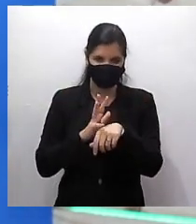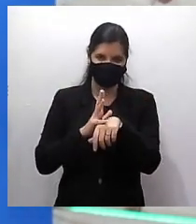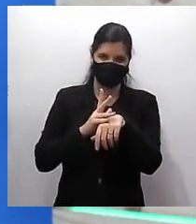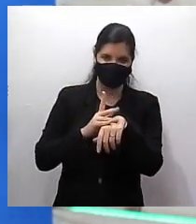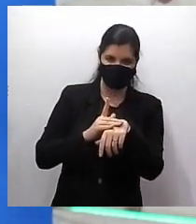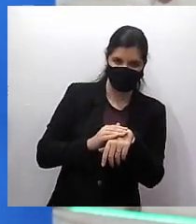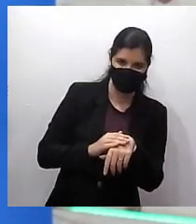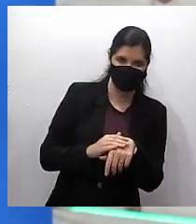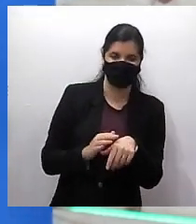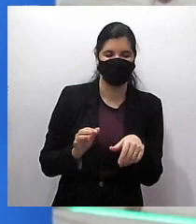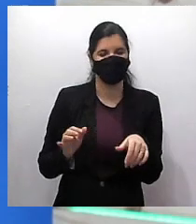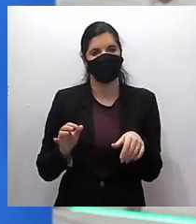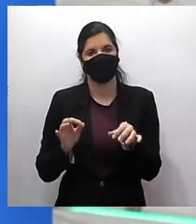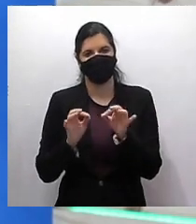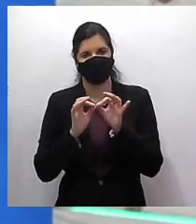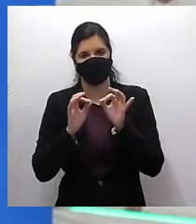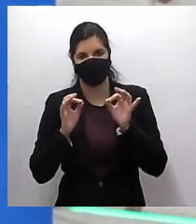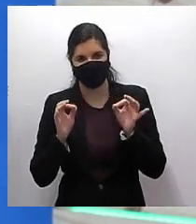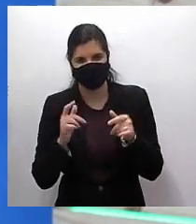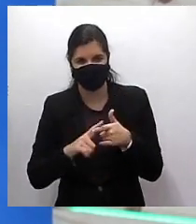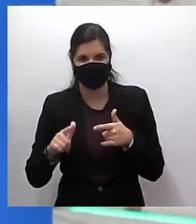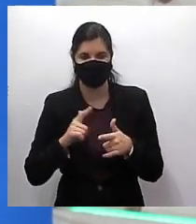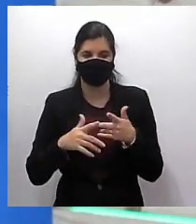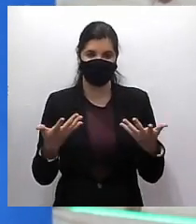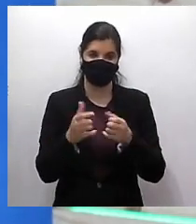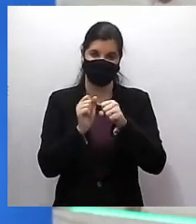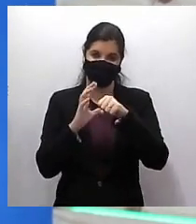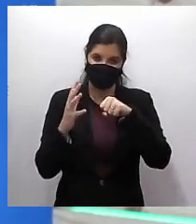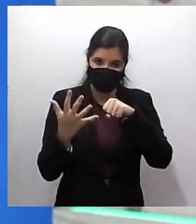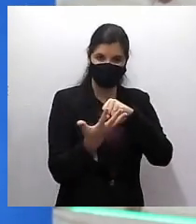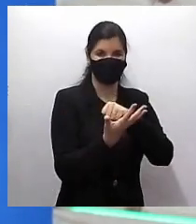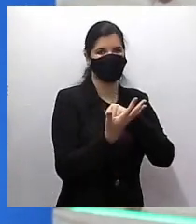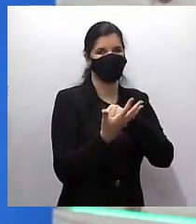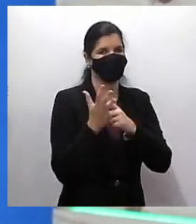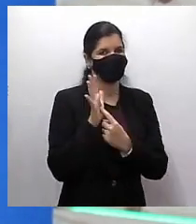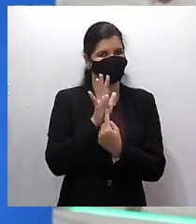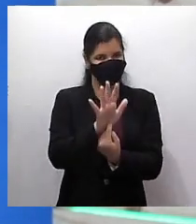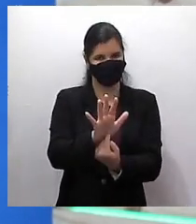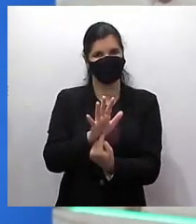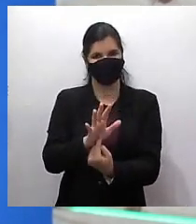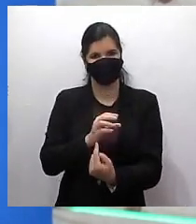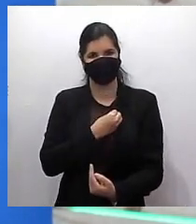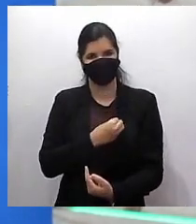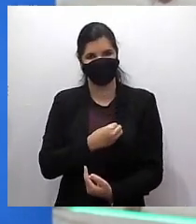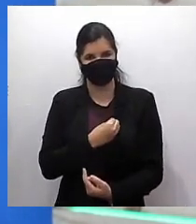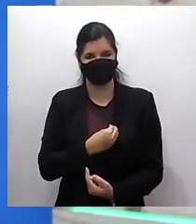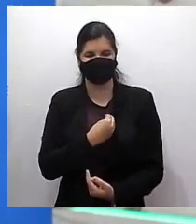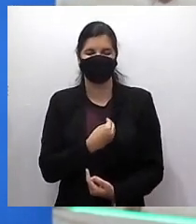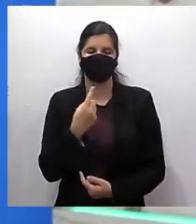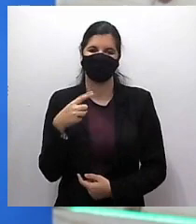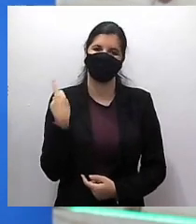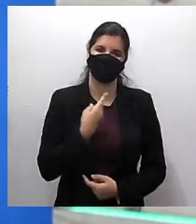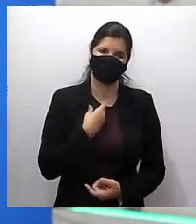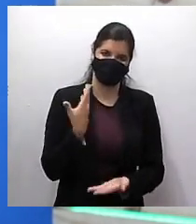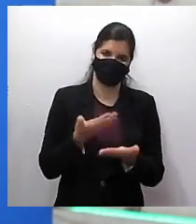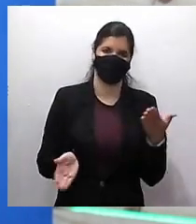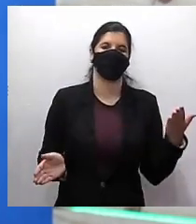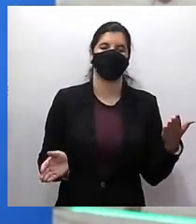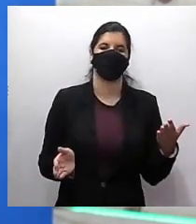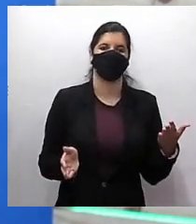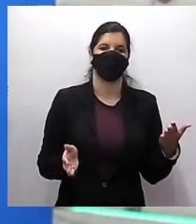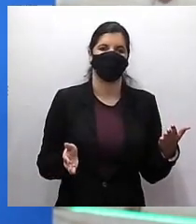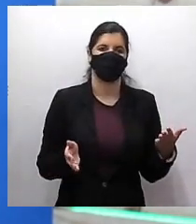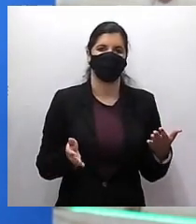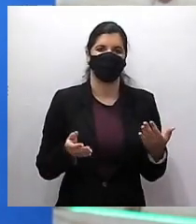por coisas primárias. Veio agora o Covid para mostrar um pouco da nossa realidade, né? O quanto que a gente perdeu por